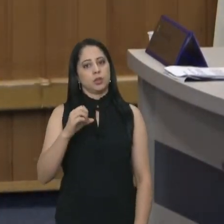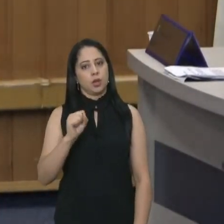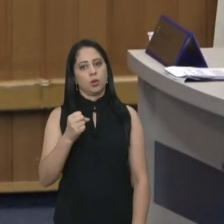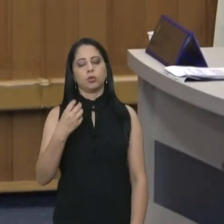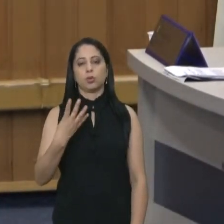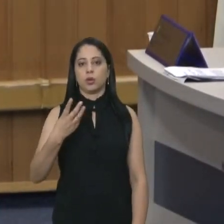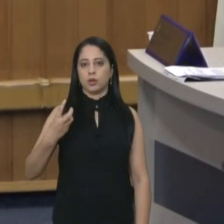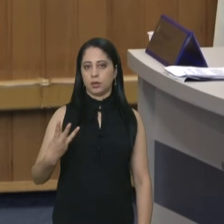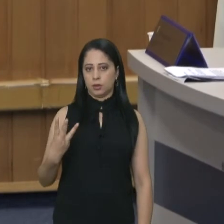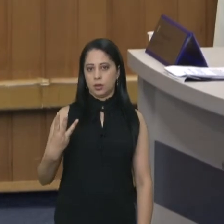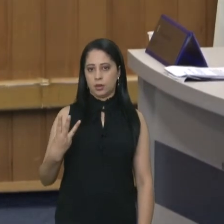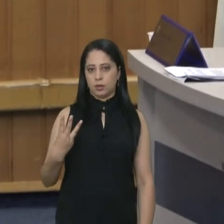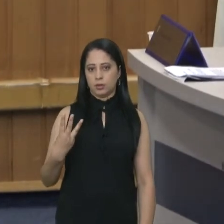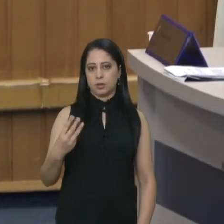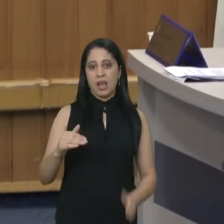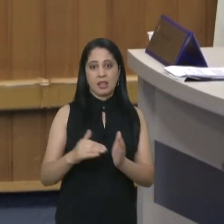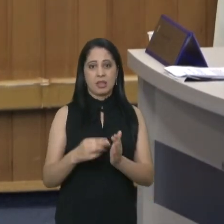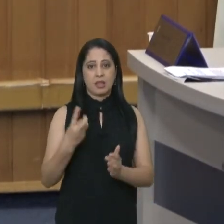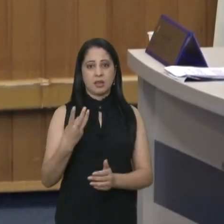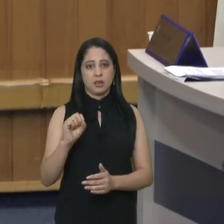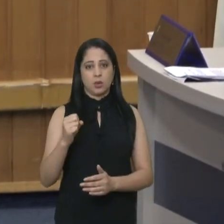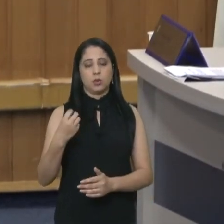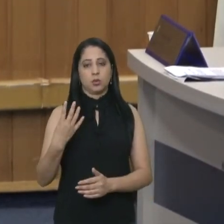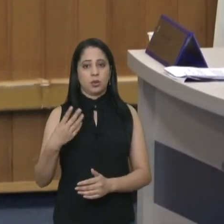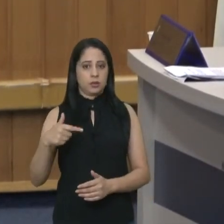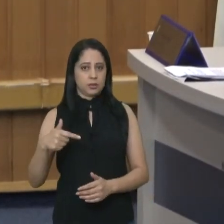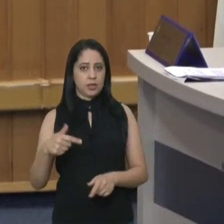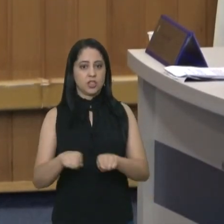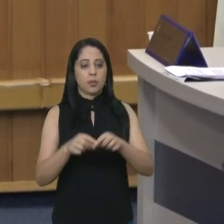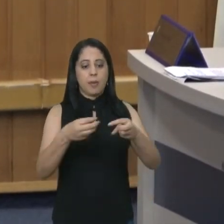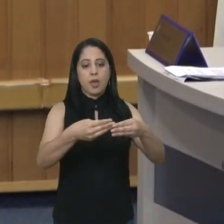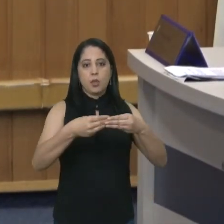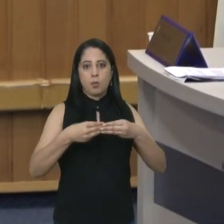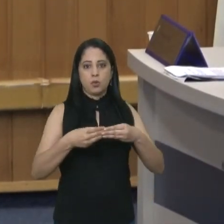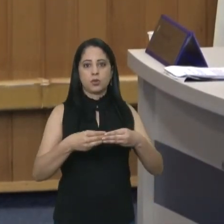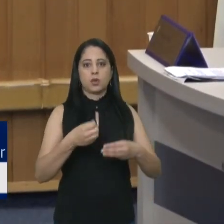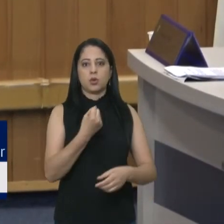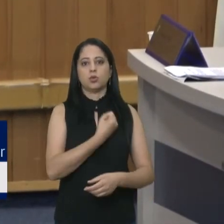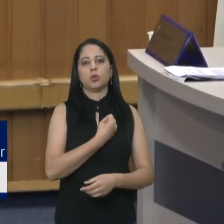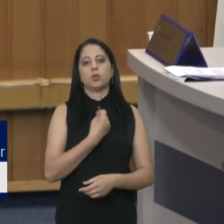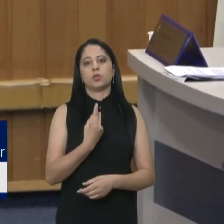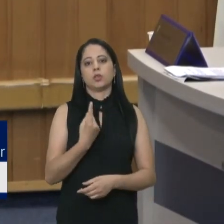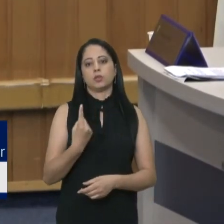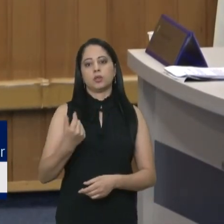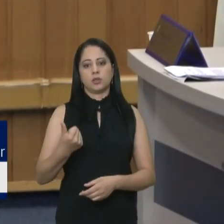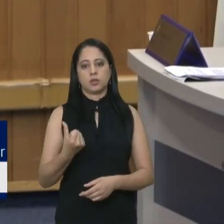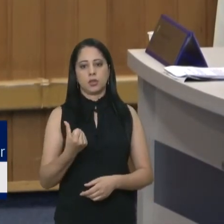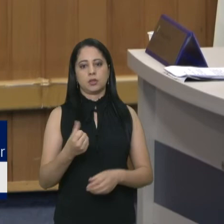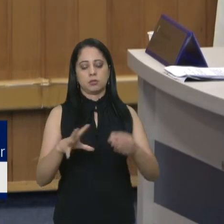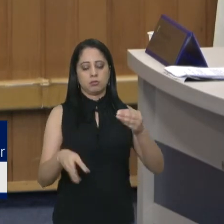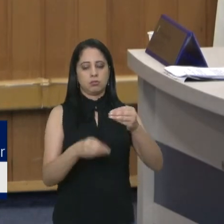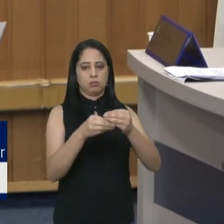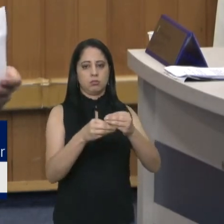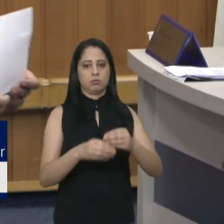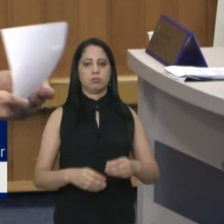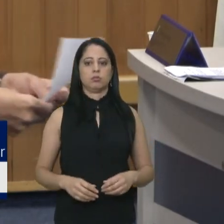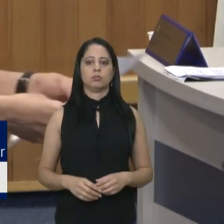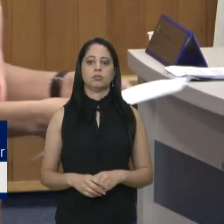3843 a 3847 e a moção número 116, senhor presidente.